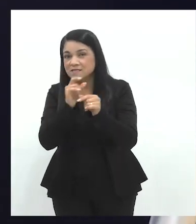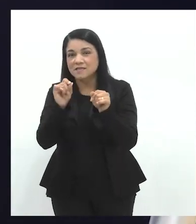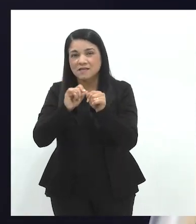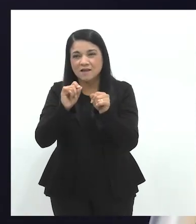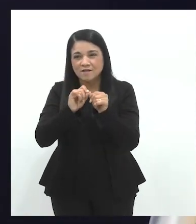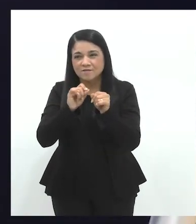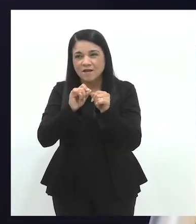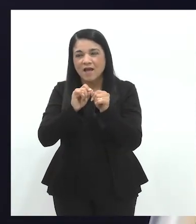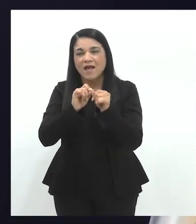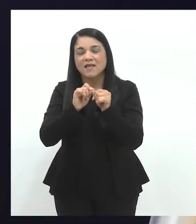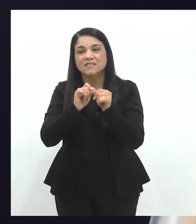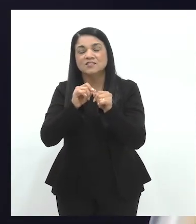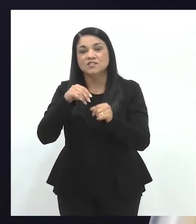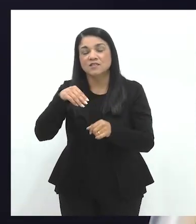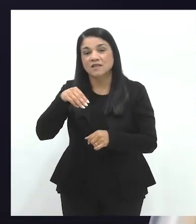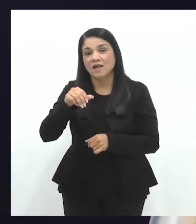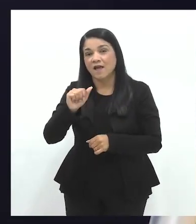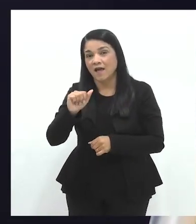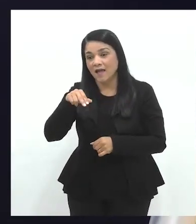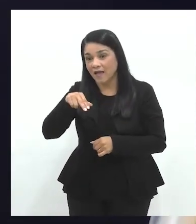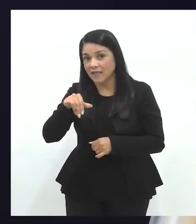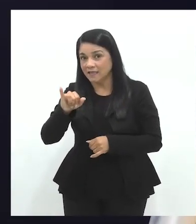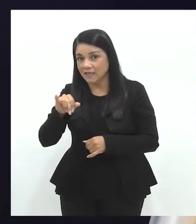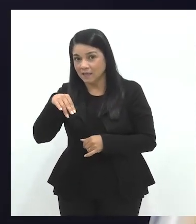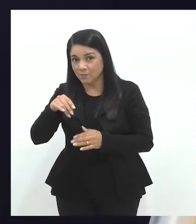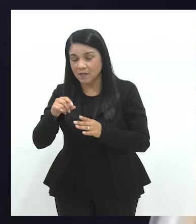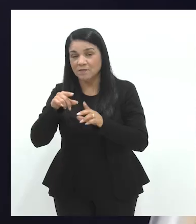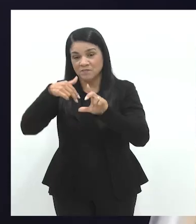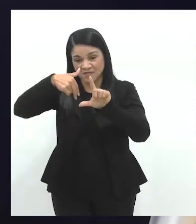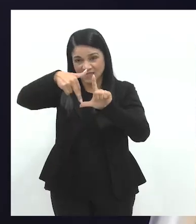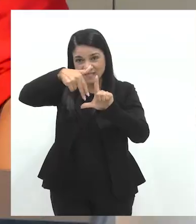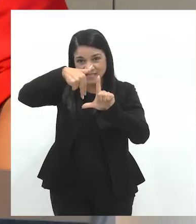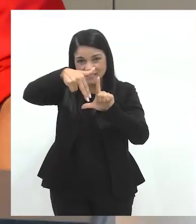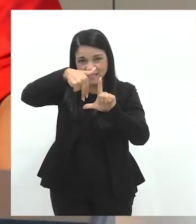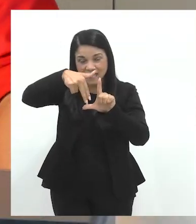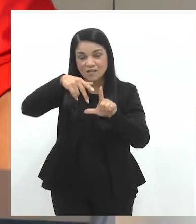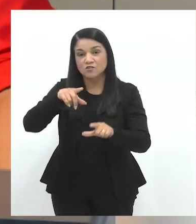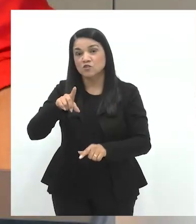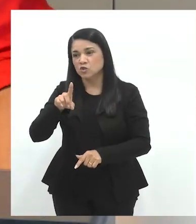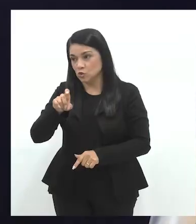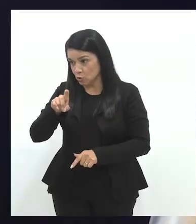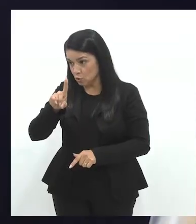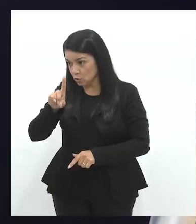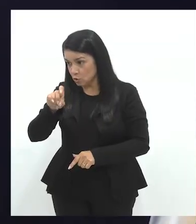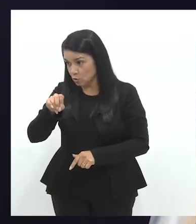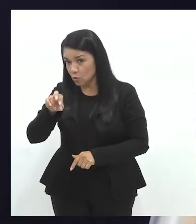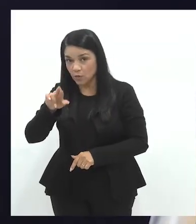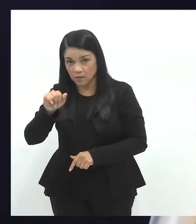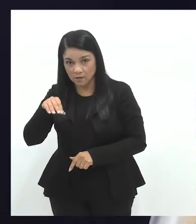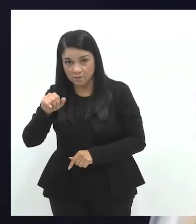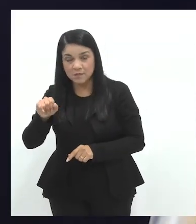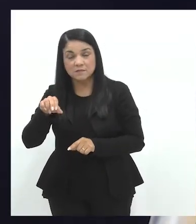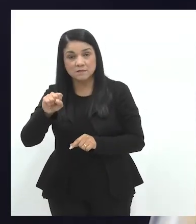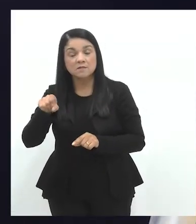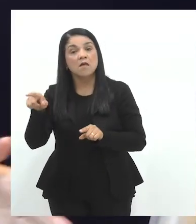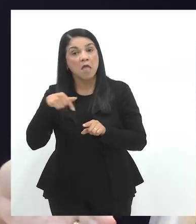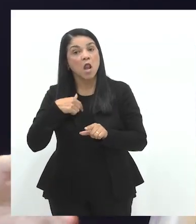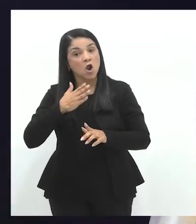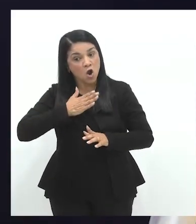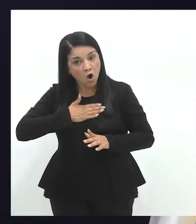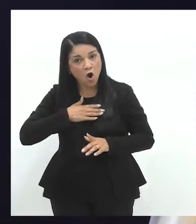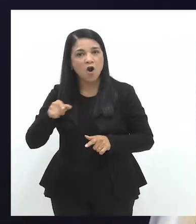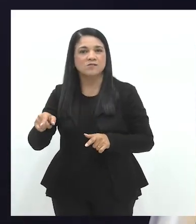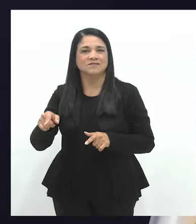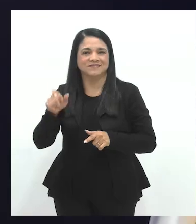muito daquelas questões de anime, sabe? Faz muitos Sensacional. desenhos. E aí, Doramas também. ou seja, ela vai se sair muito bem, porque é algo que